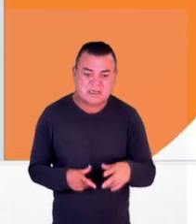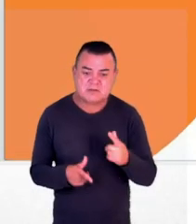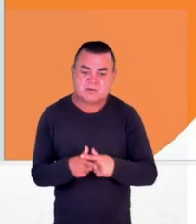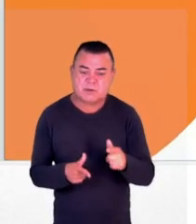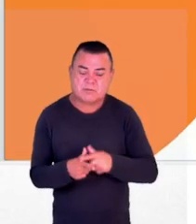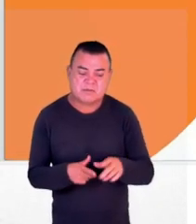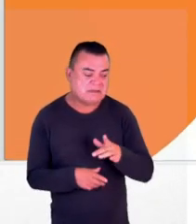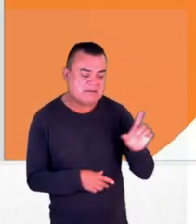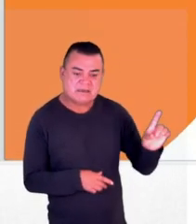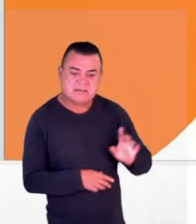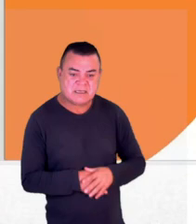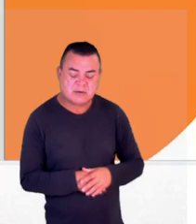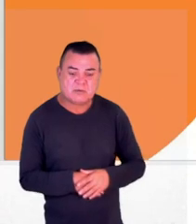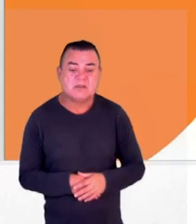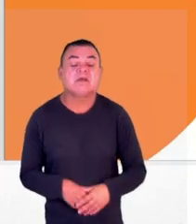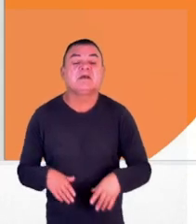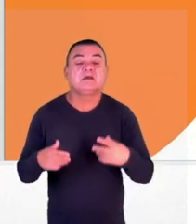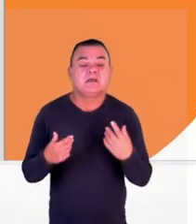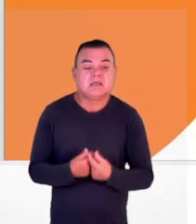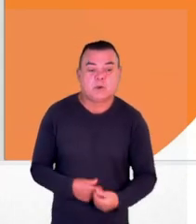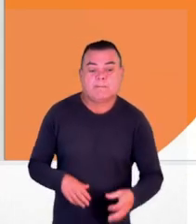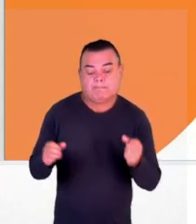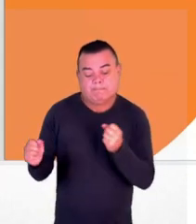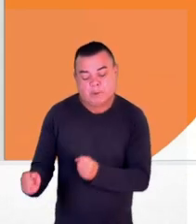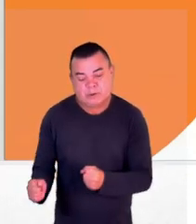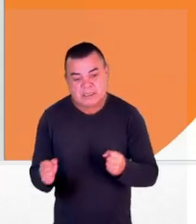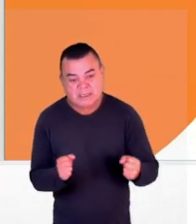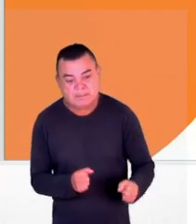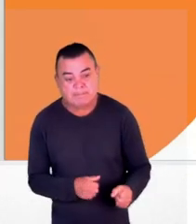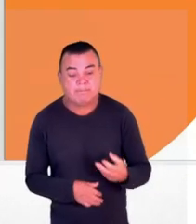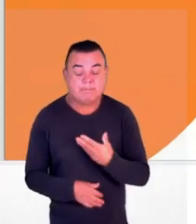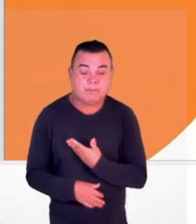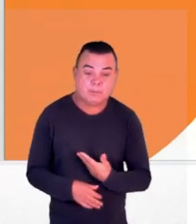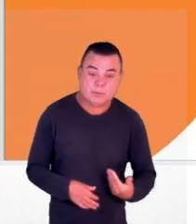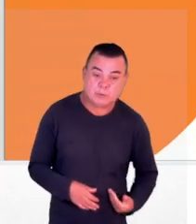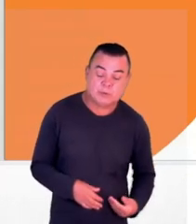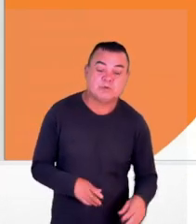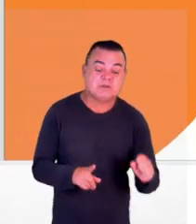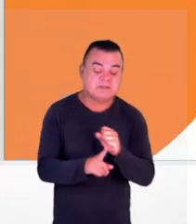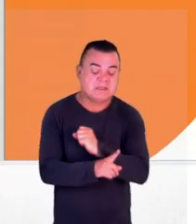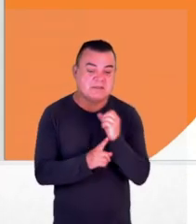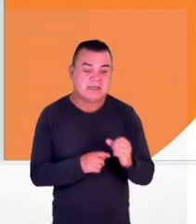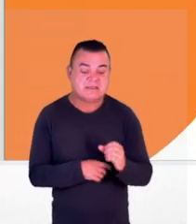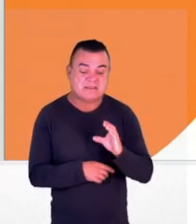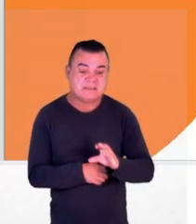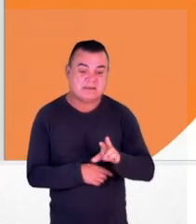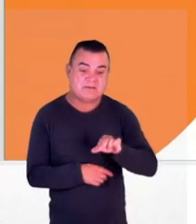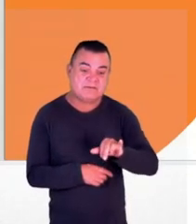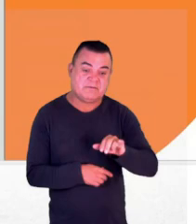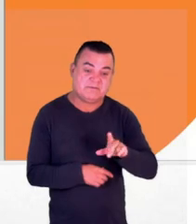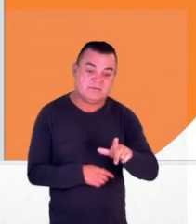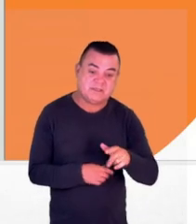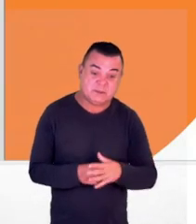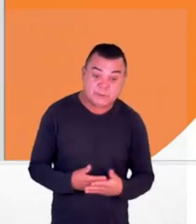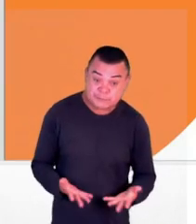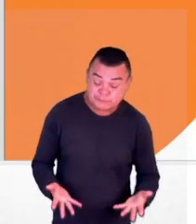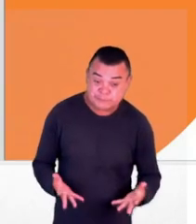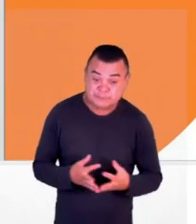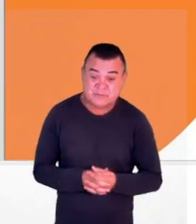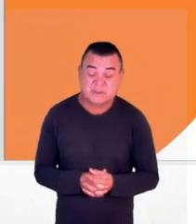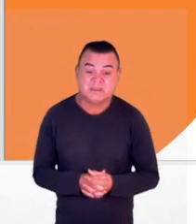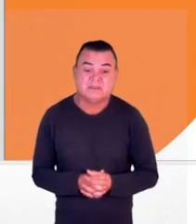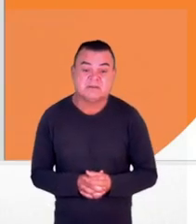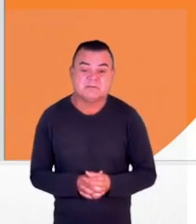poder público sociedade civil né ela ela começa para trabalhar a questão dos indígenas especificamente né em 2016 isso